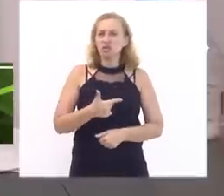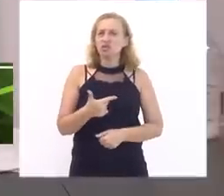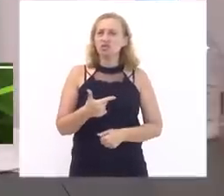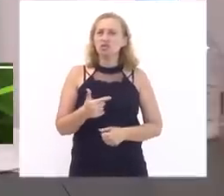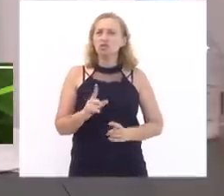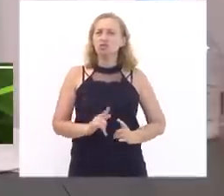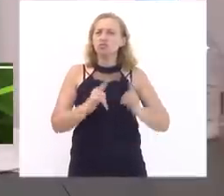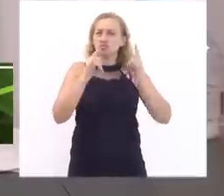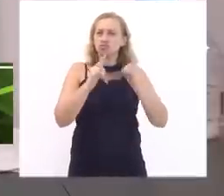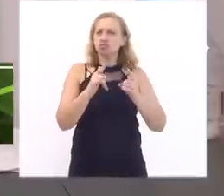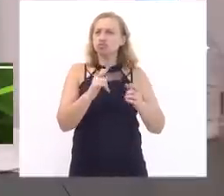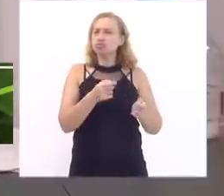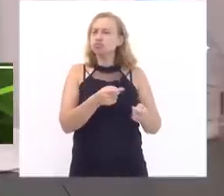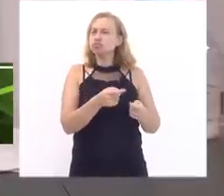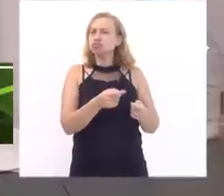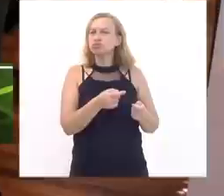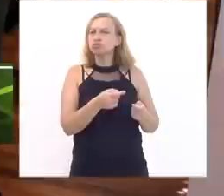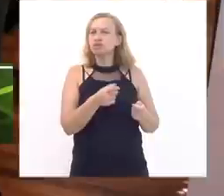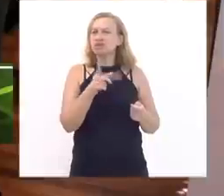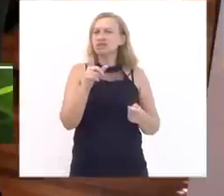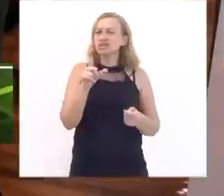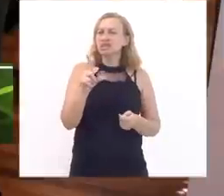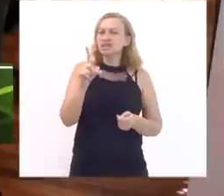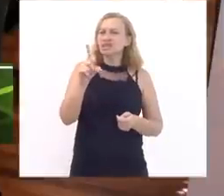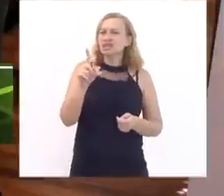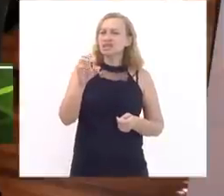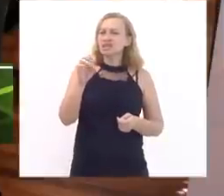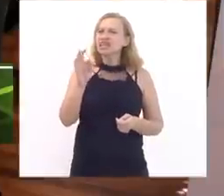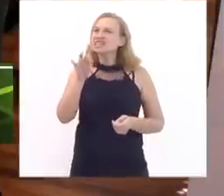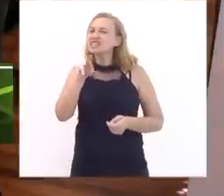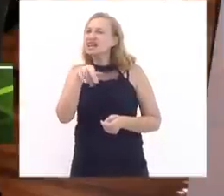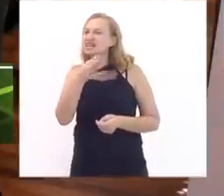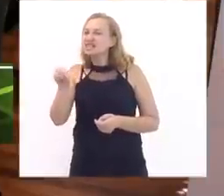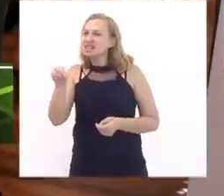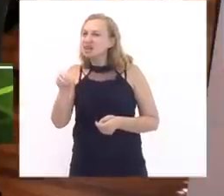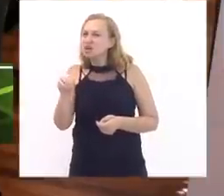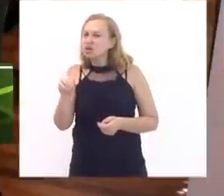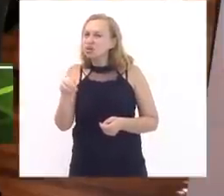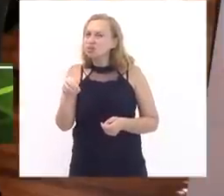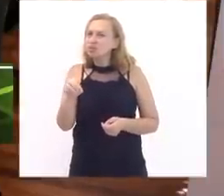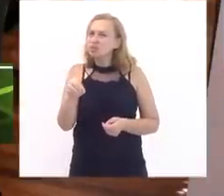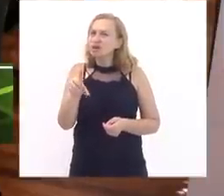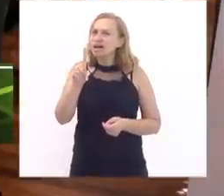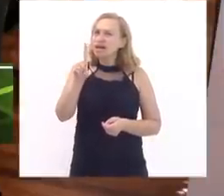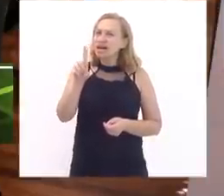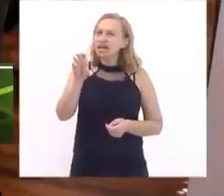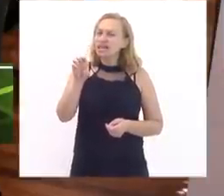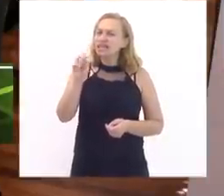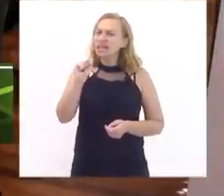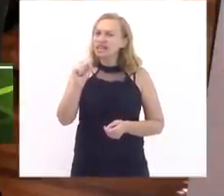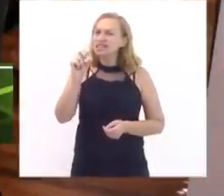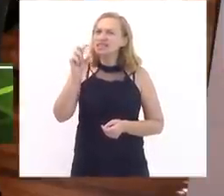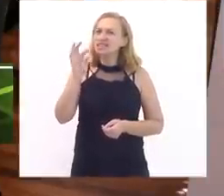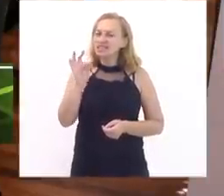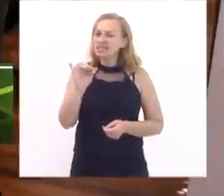seu domínio como centro público. É a destinação. Econômico. Eles querem... E é especificamente a destinação.